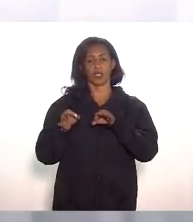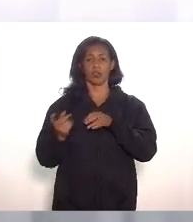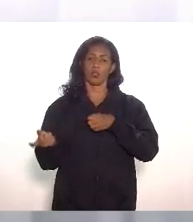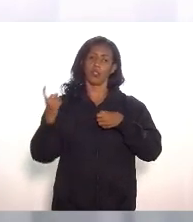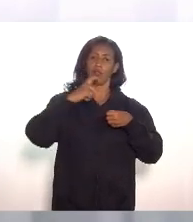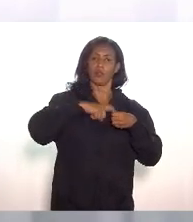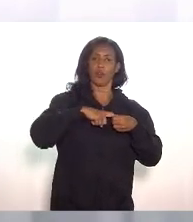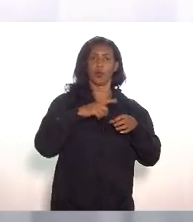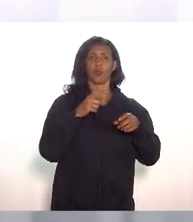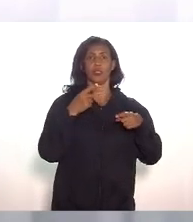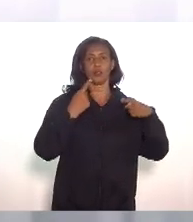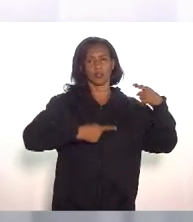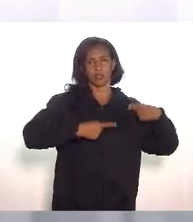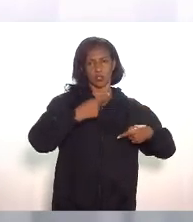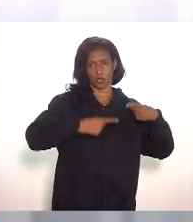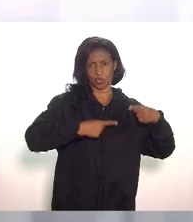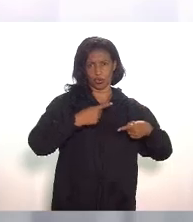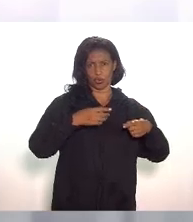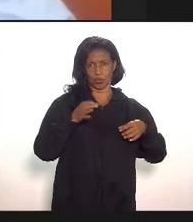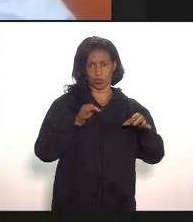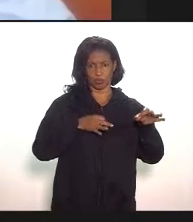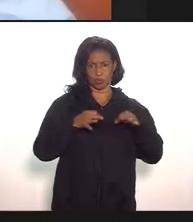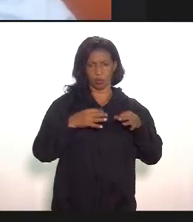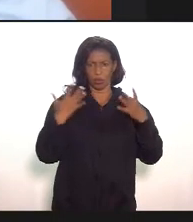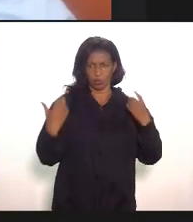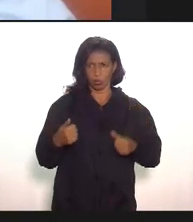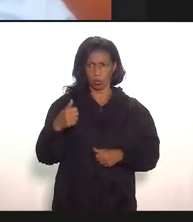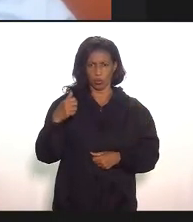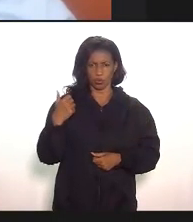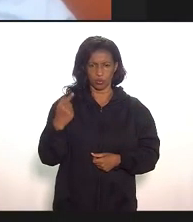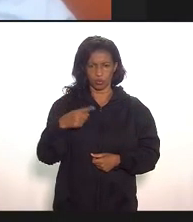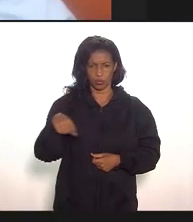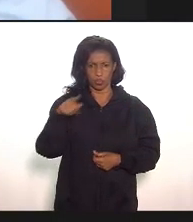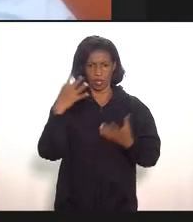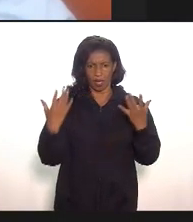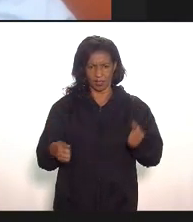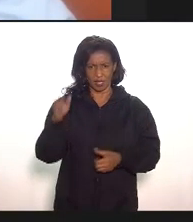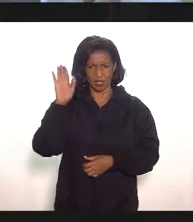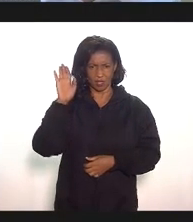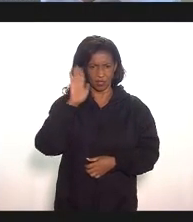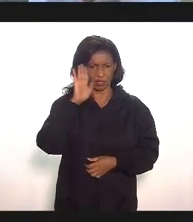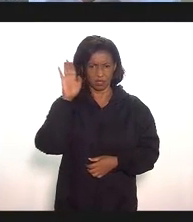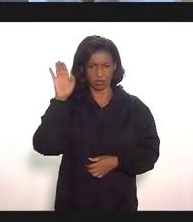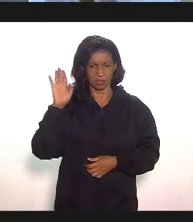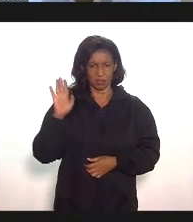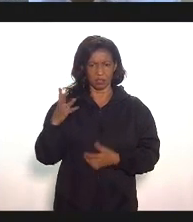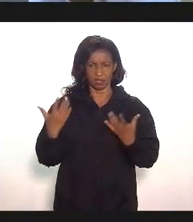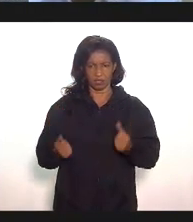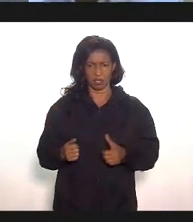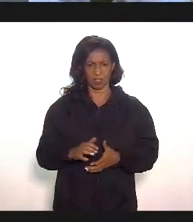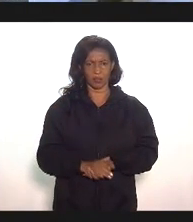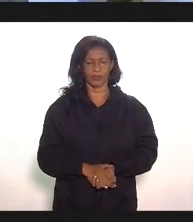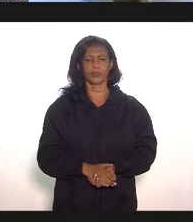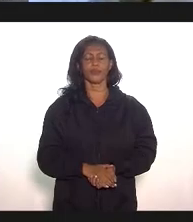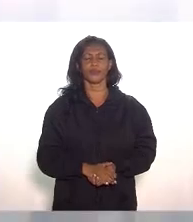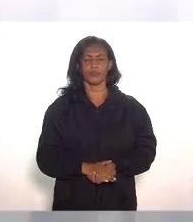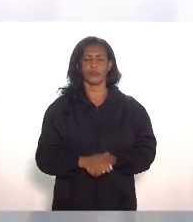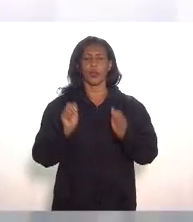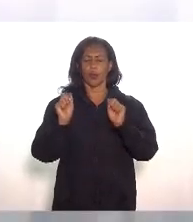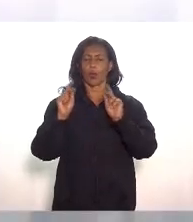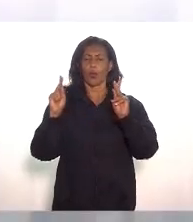à discussão dos projetos. Todos concordam? Aqueles que concordam, permaneçam como estão,